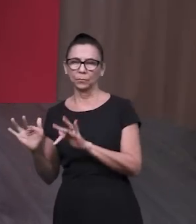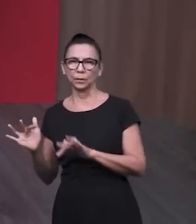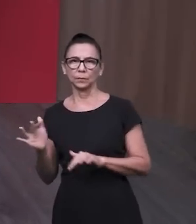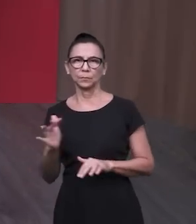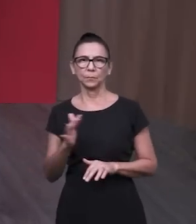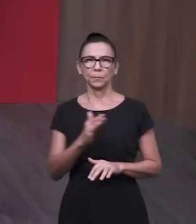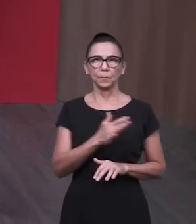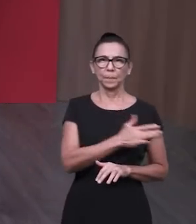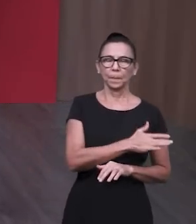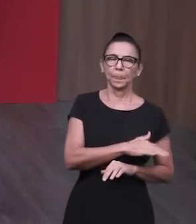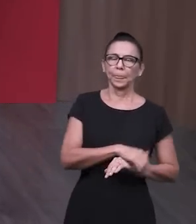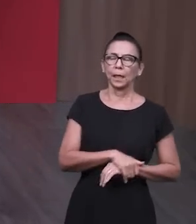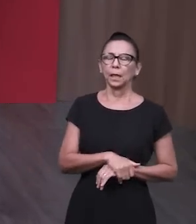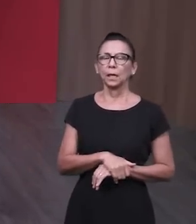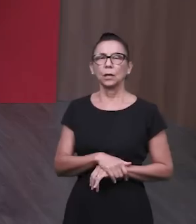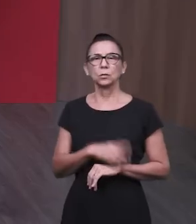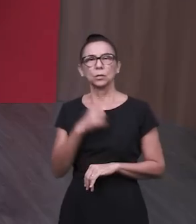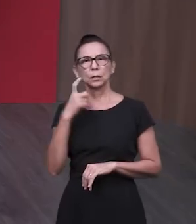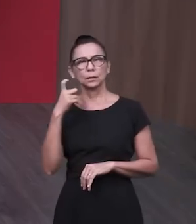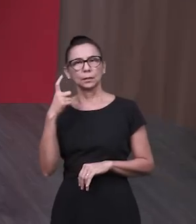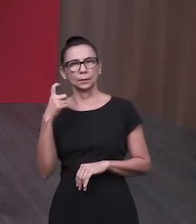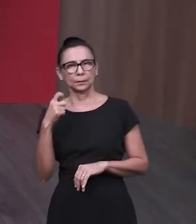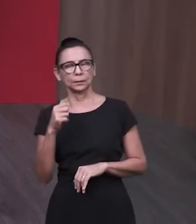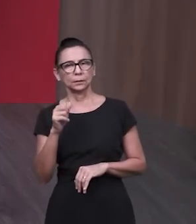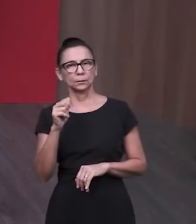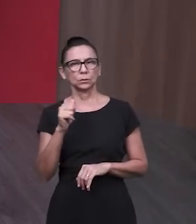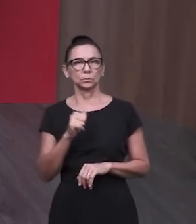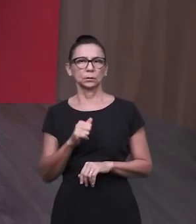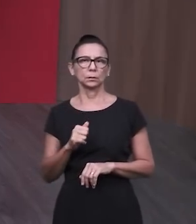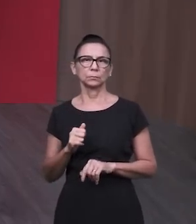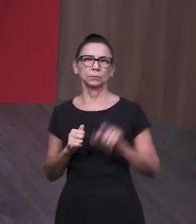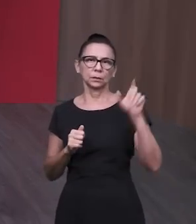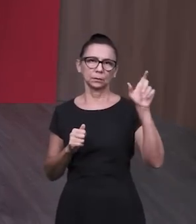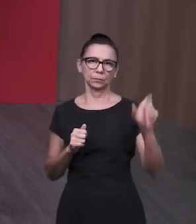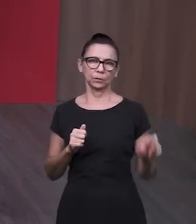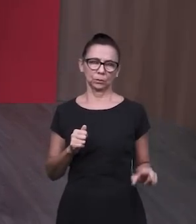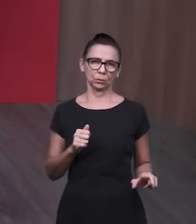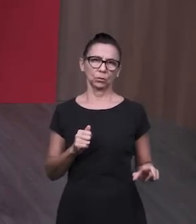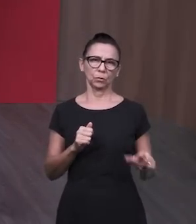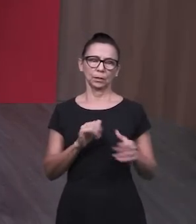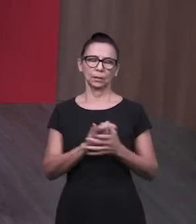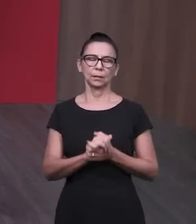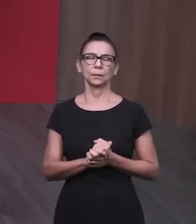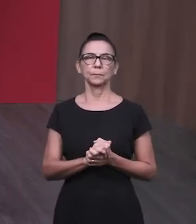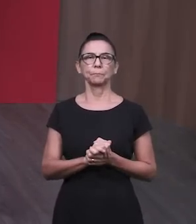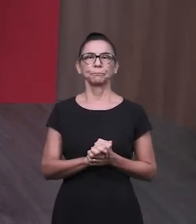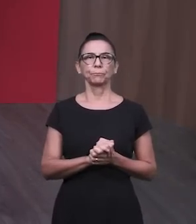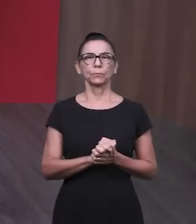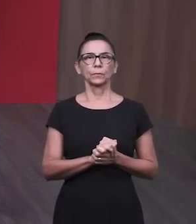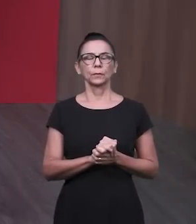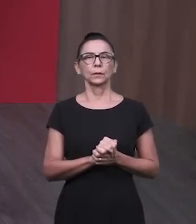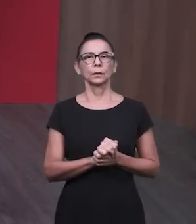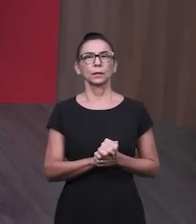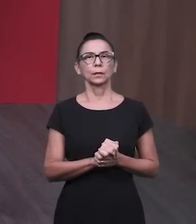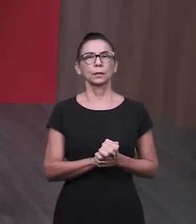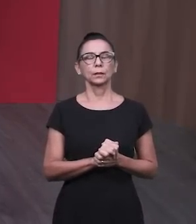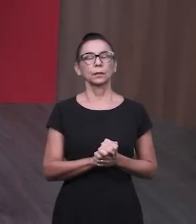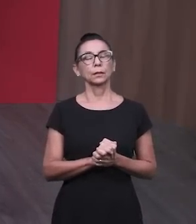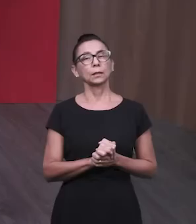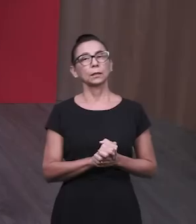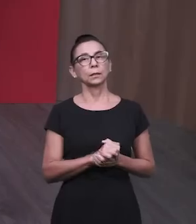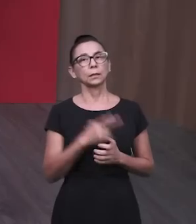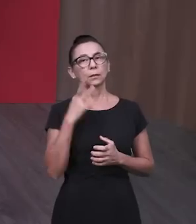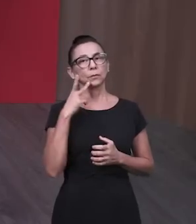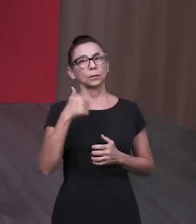é que ele, como lógico, um físico nuclear, ele fala do primeiro capítulo de Gênesis. E ele fala assim,